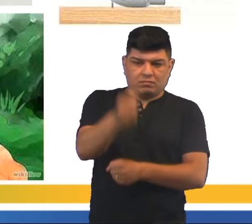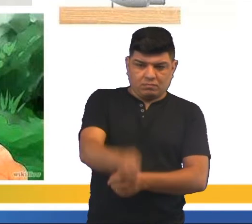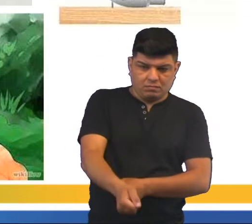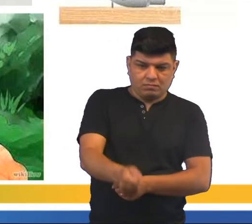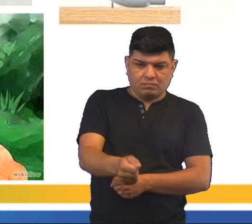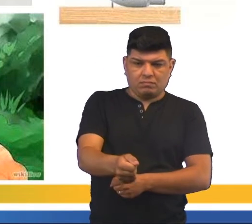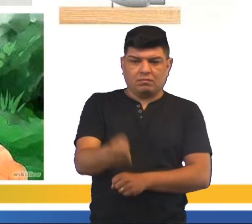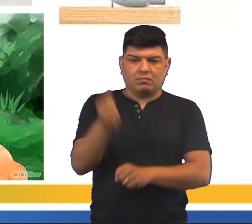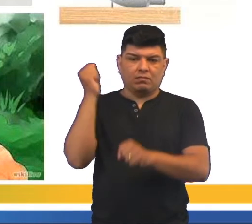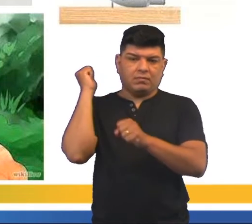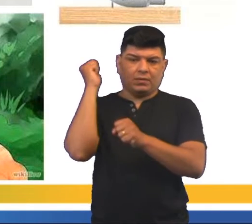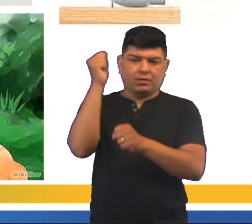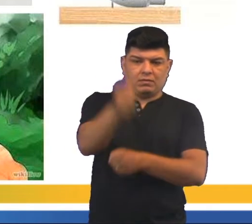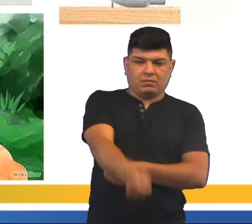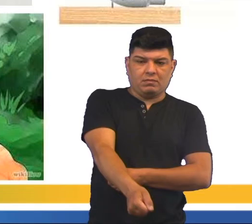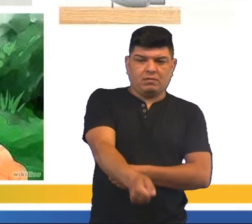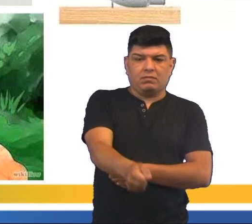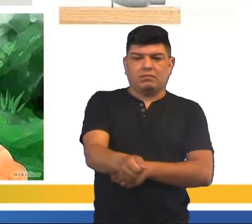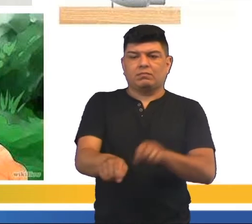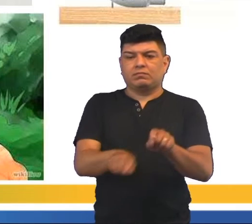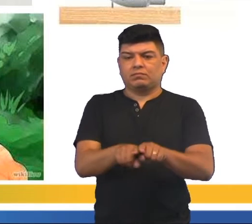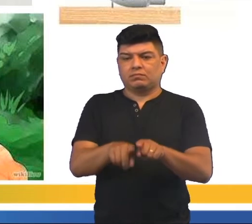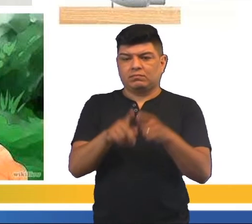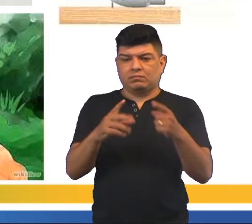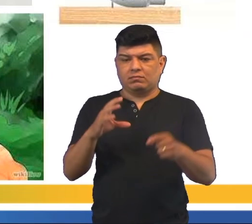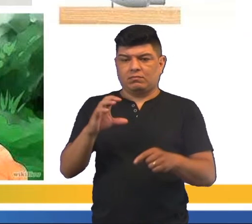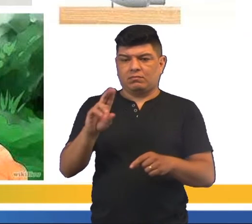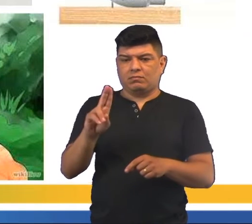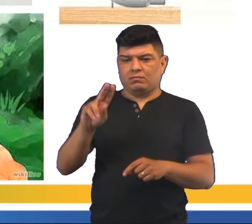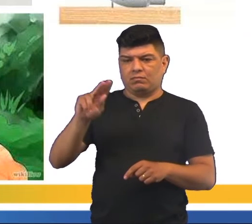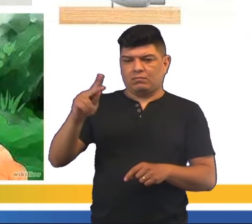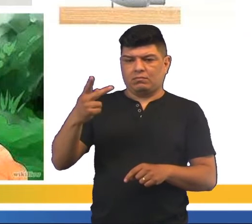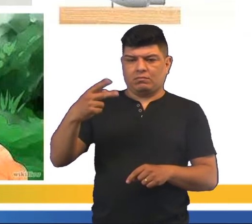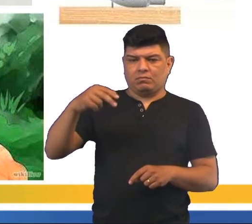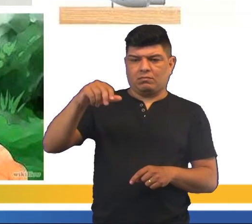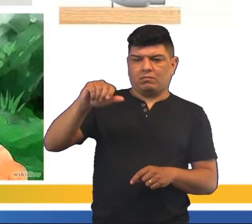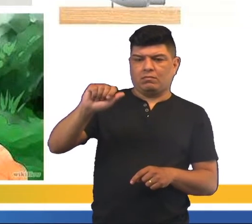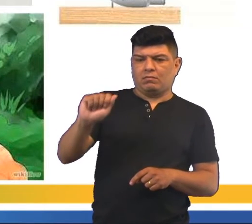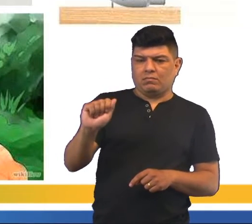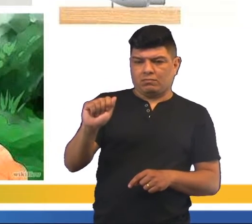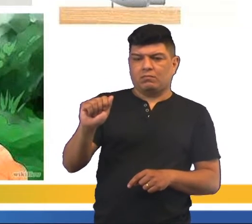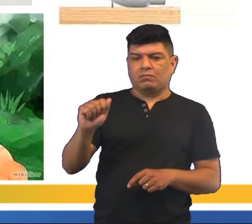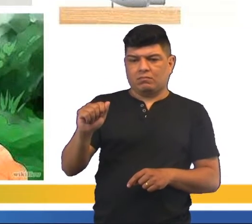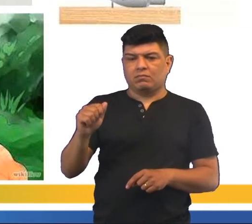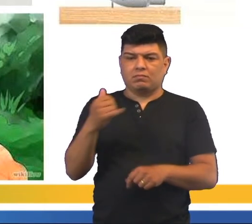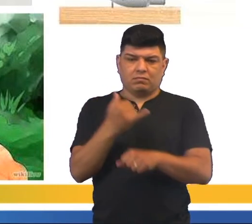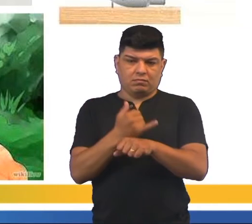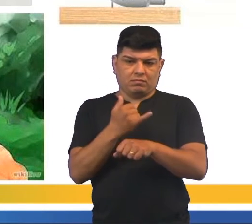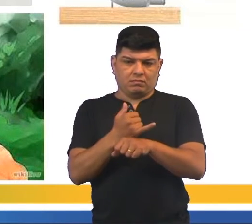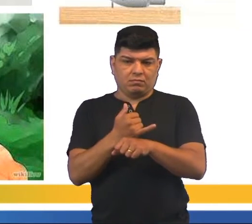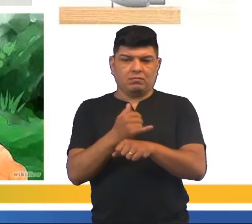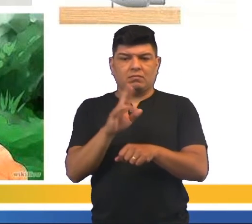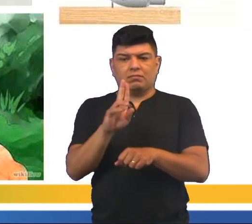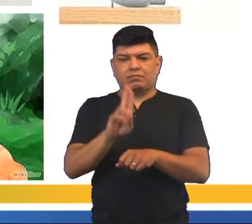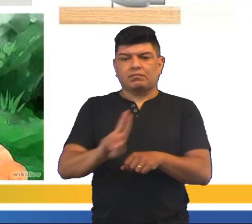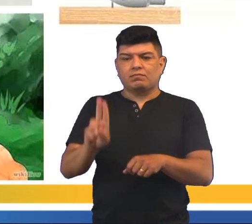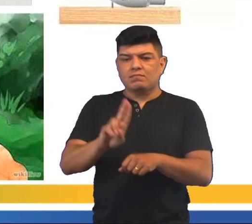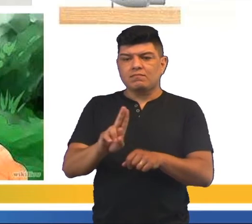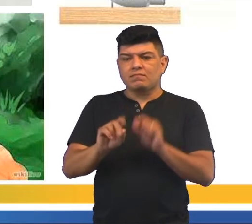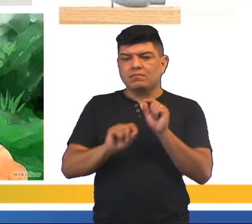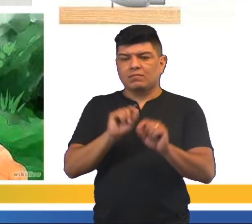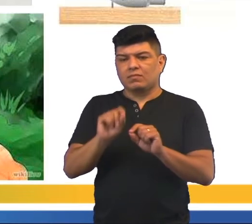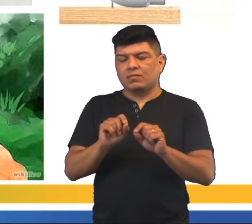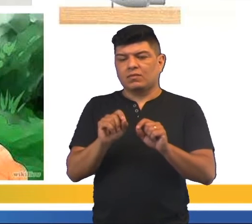como eu já falei ele pode ser no formato de uma cunha que é quando a lâmina é mais inclinada tá que no